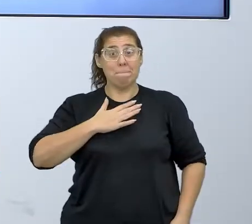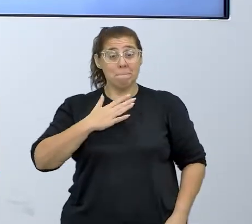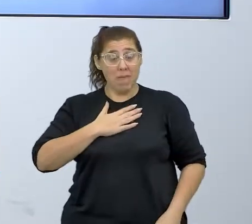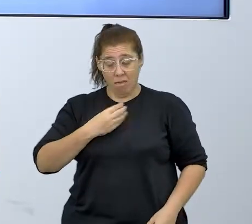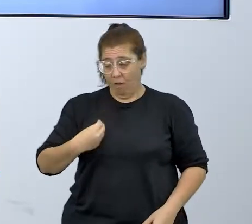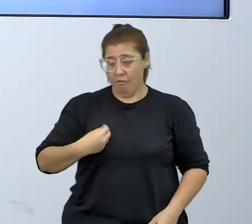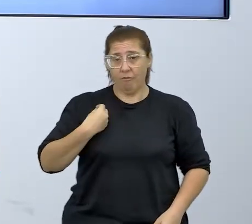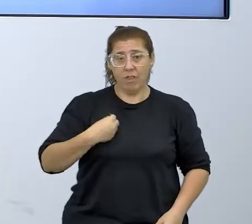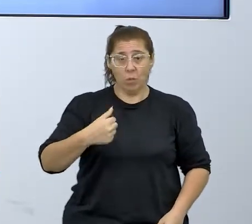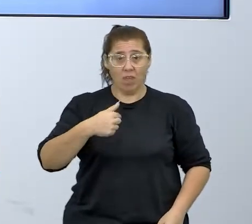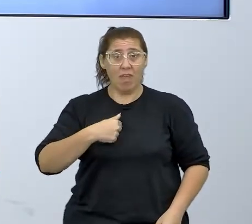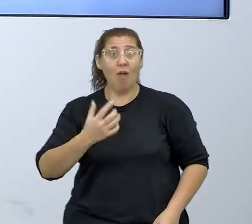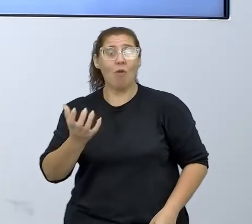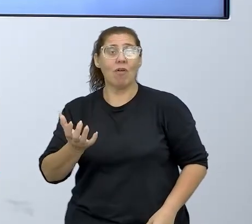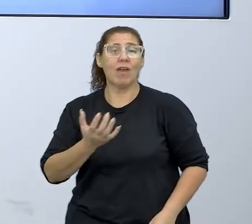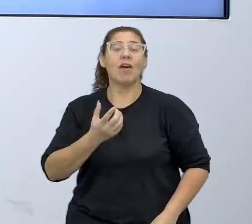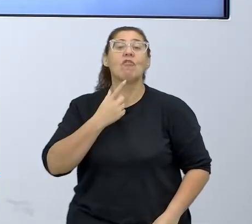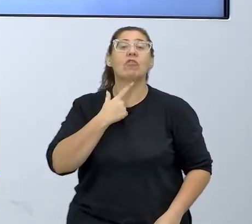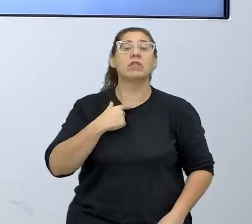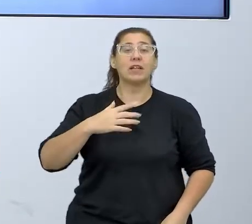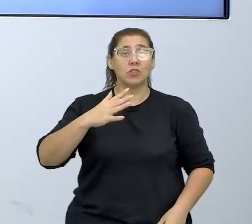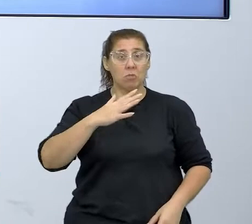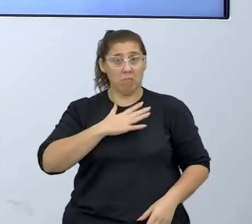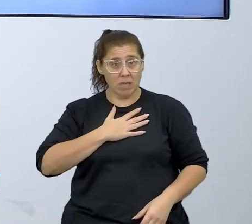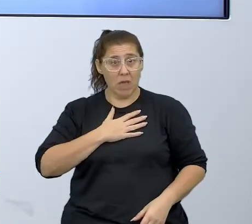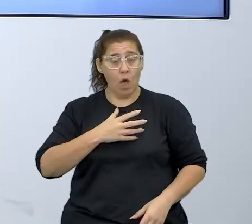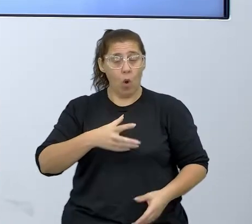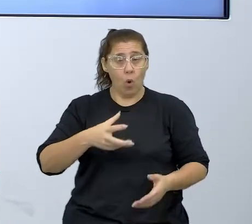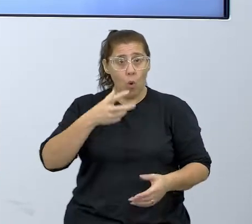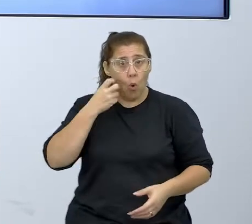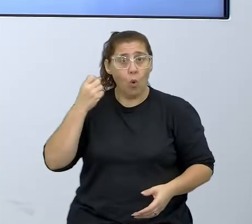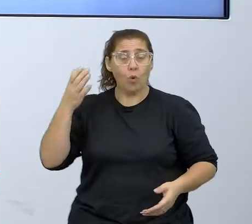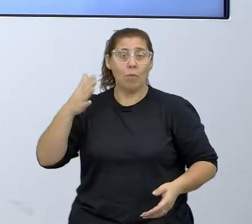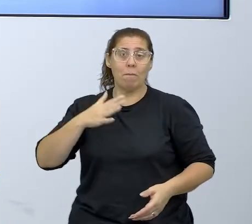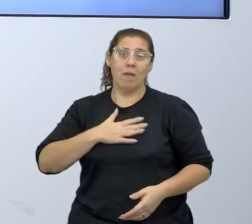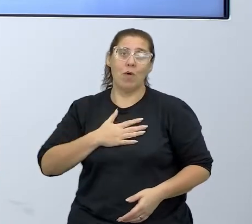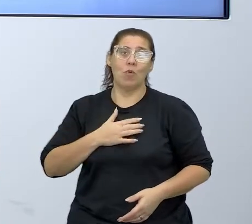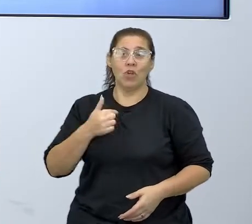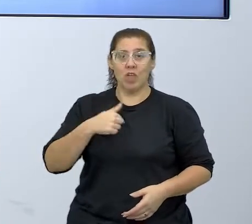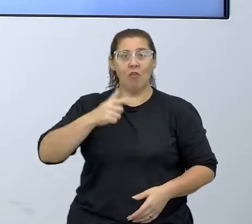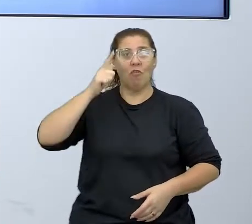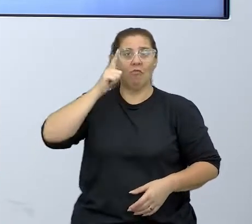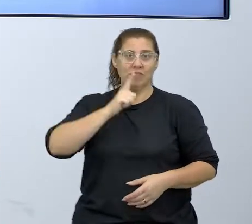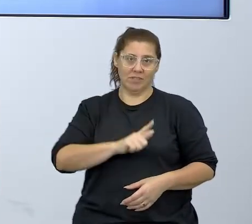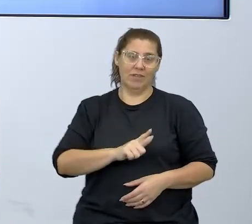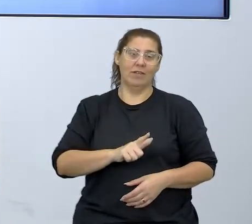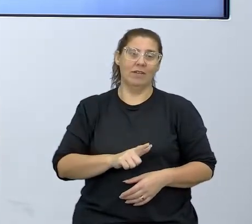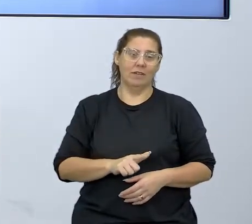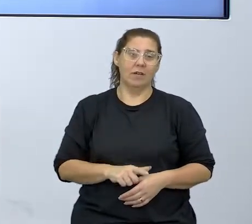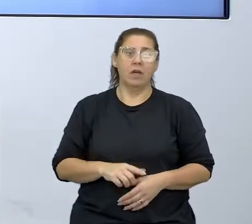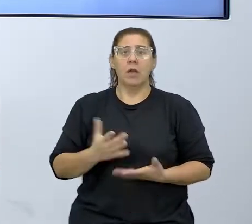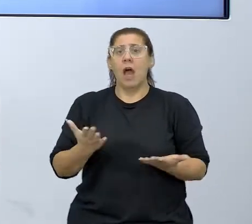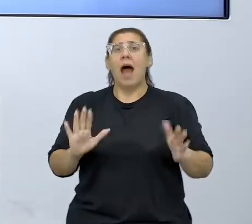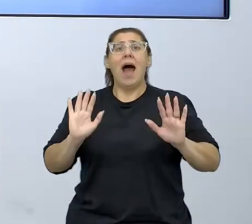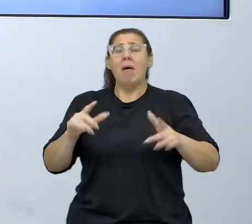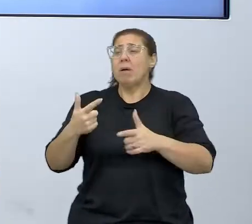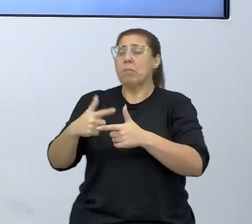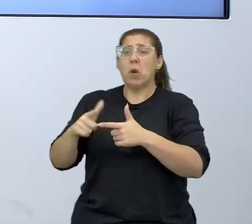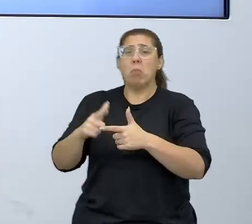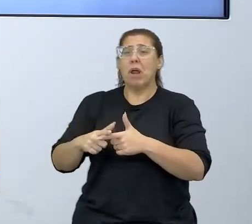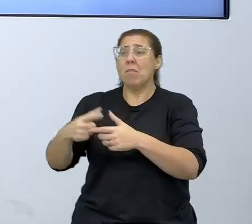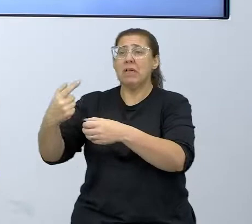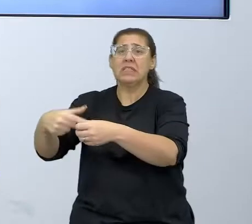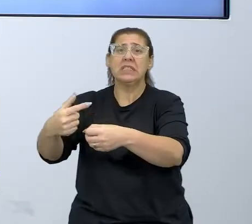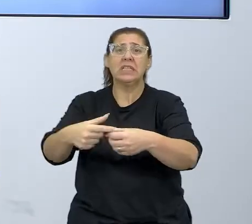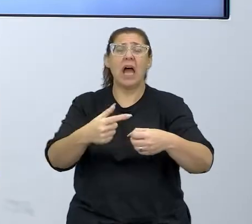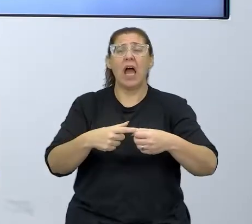processo, o que eu quero, eu estou pensando nos meus lucros, no que eu vou ganhar. Mas isso vai dar problema para a cidade que a gente